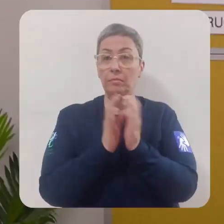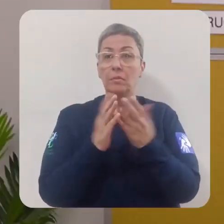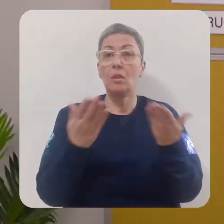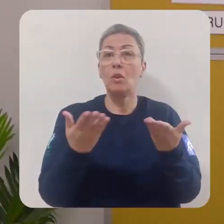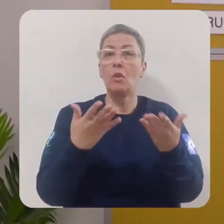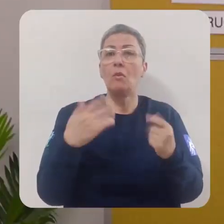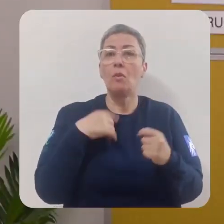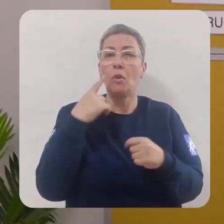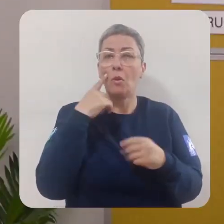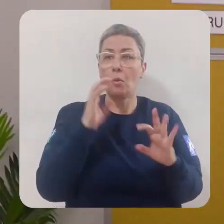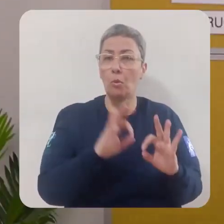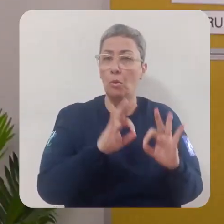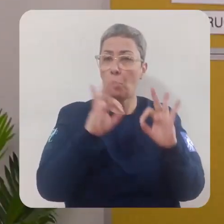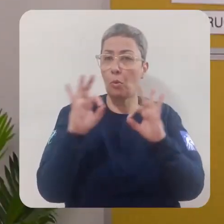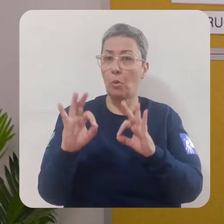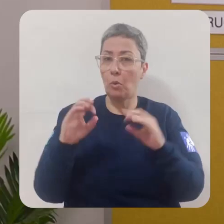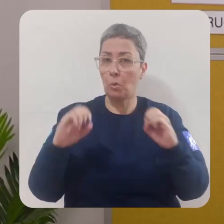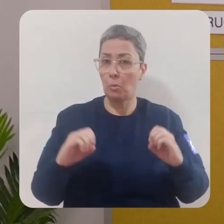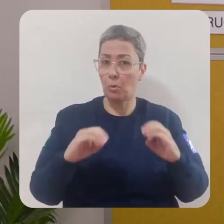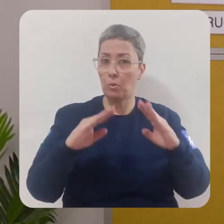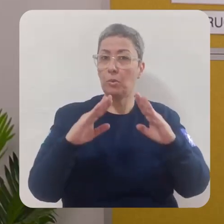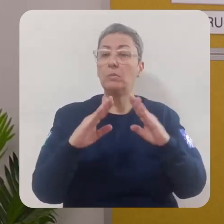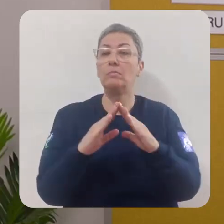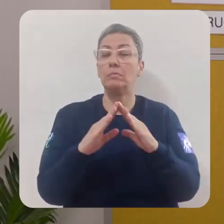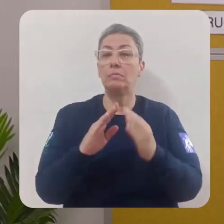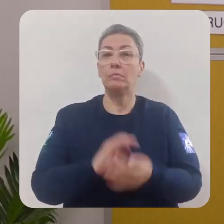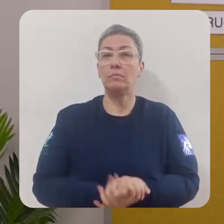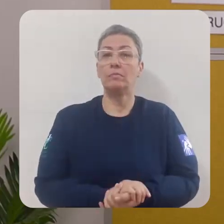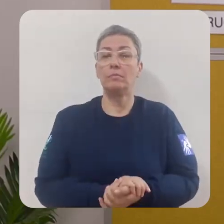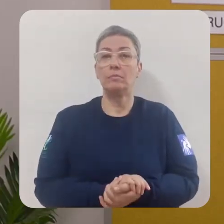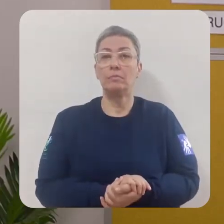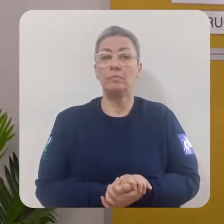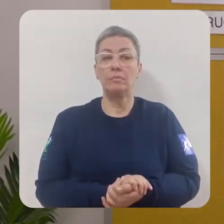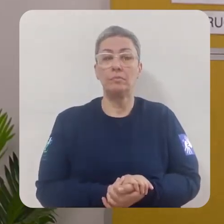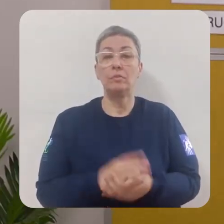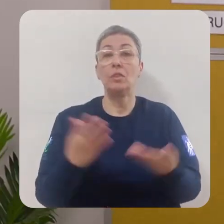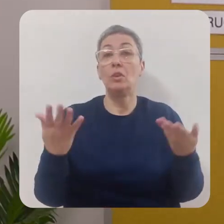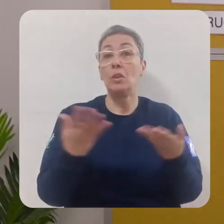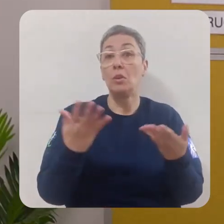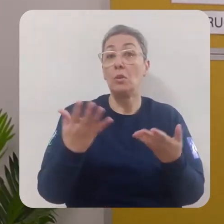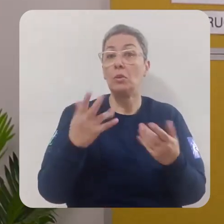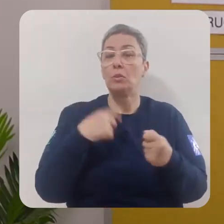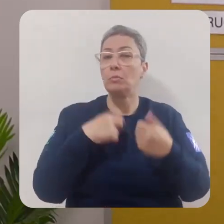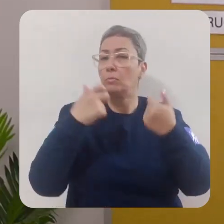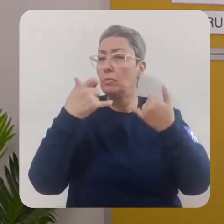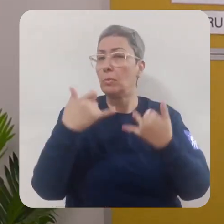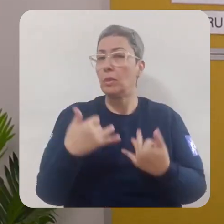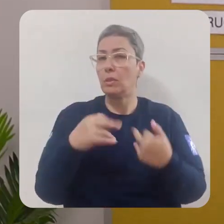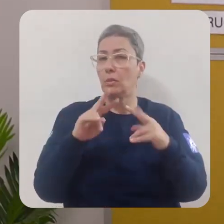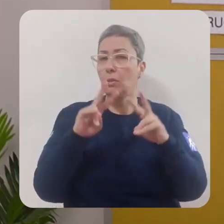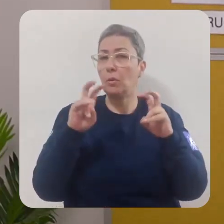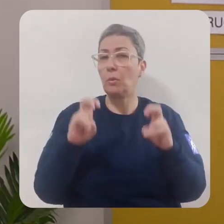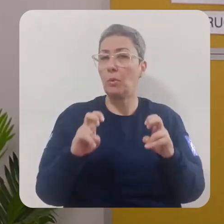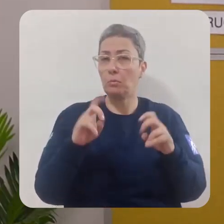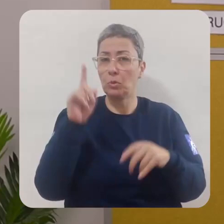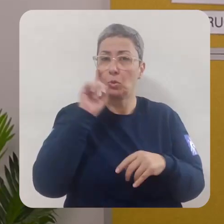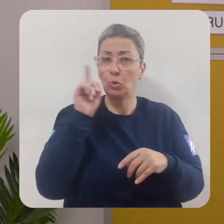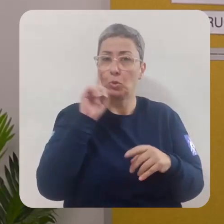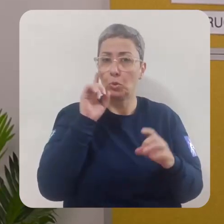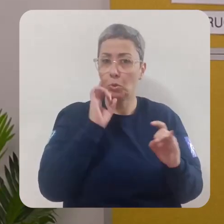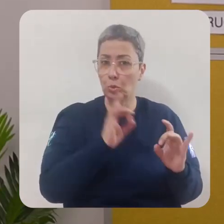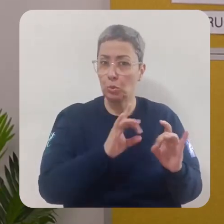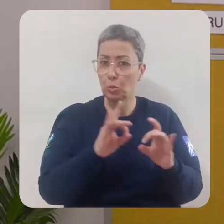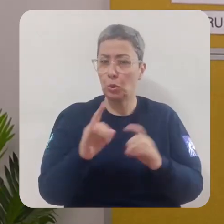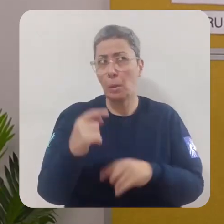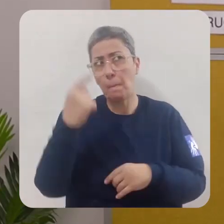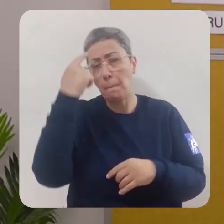pessoal! Você está assistindo ao programa Saberes em Casa. Hoje nós vamos falar sobre rotina.